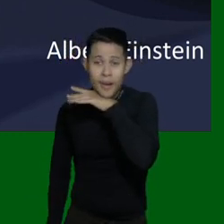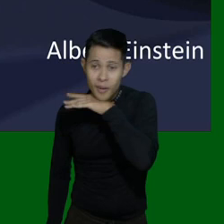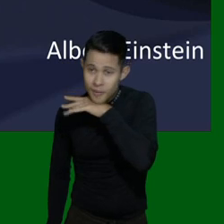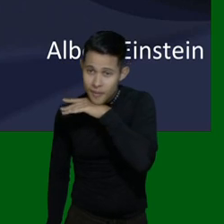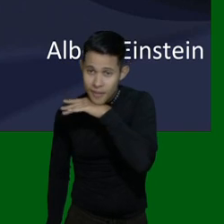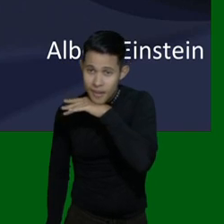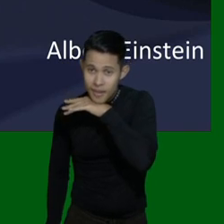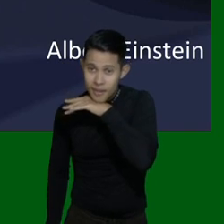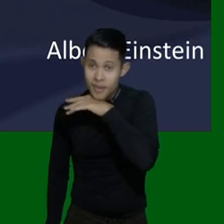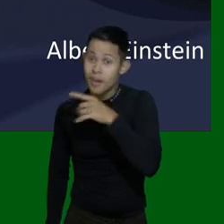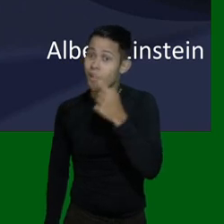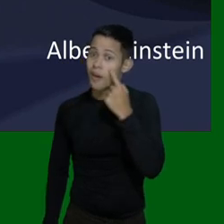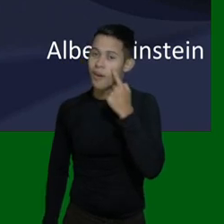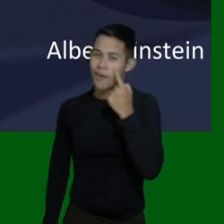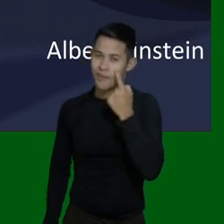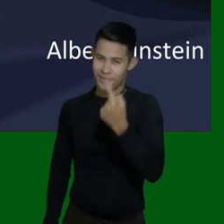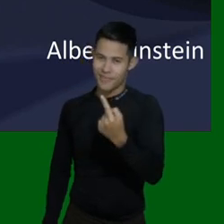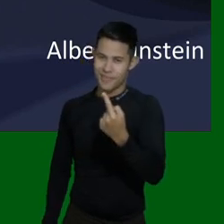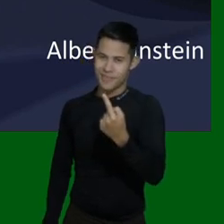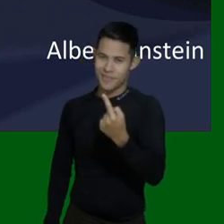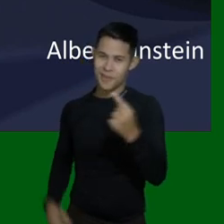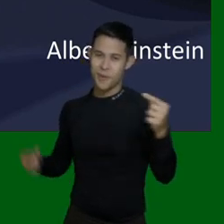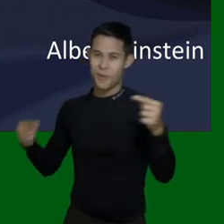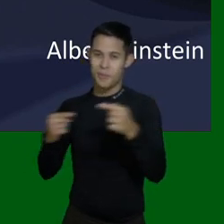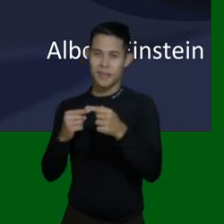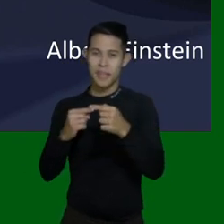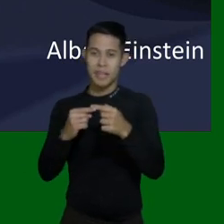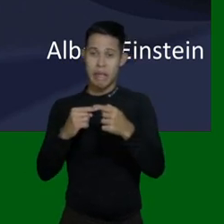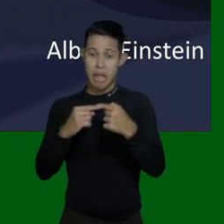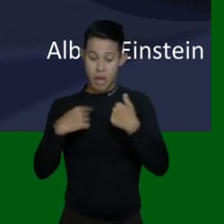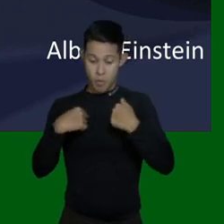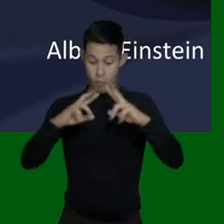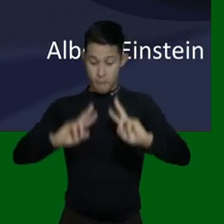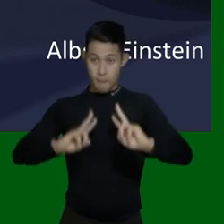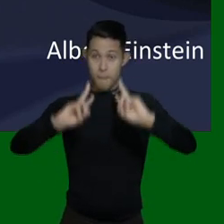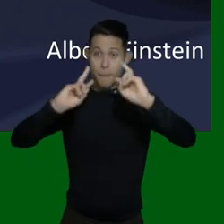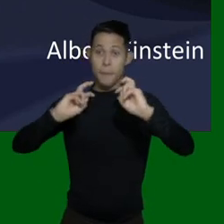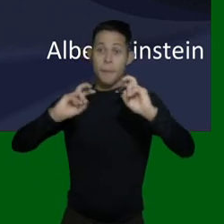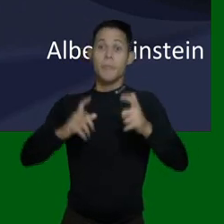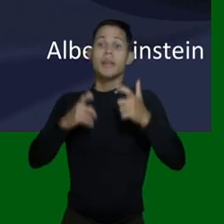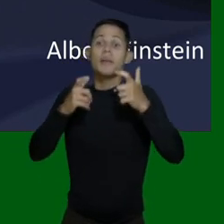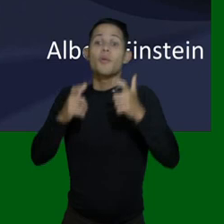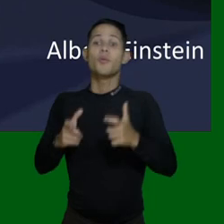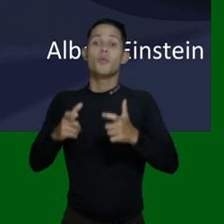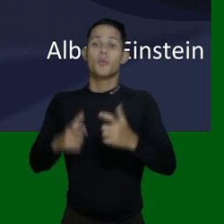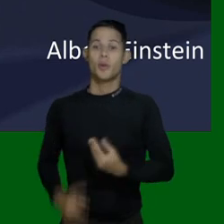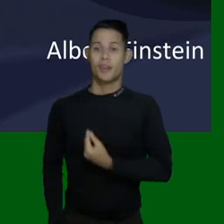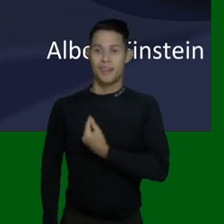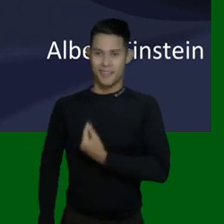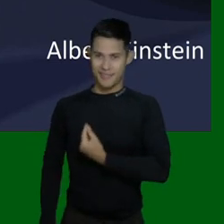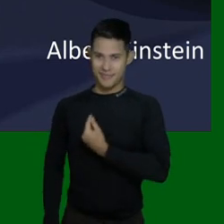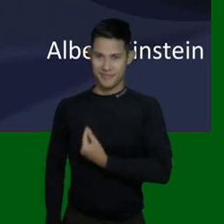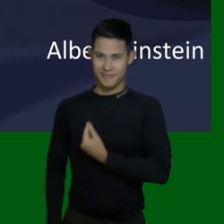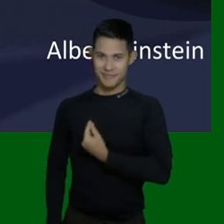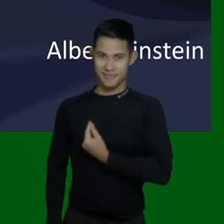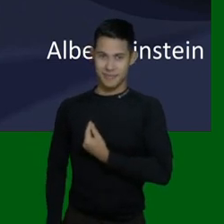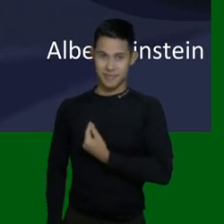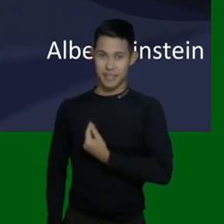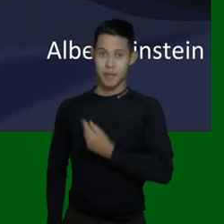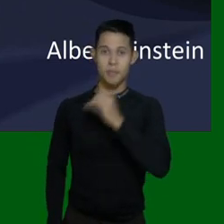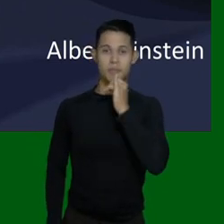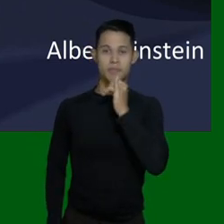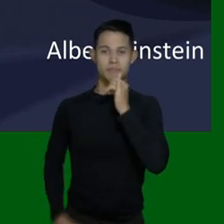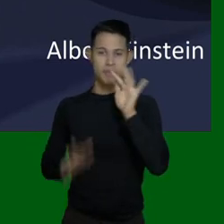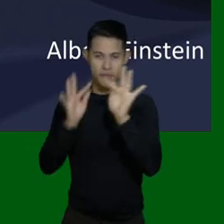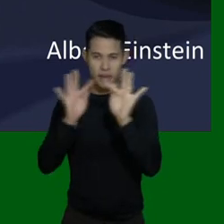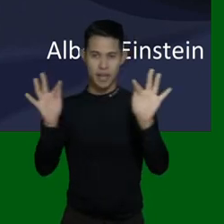aquilo de se perceber no lugar que eu tô da onde eu estou quando eu leio somente escuto o que estou